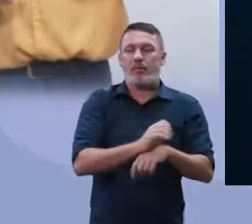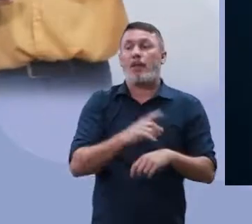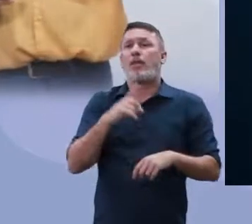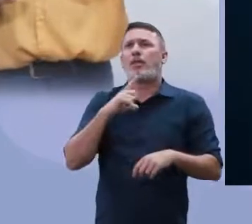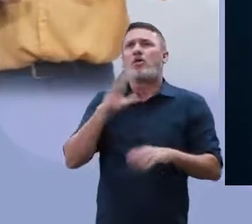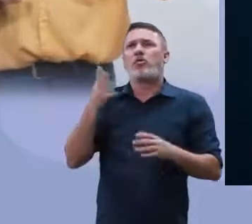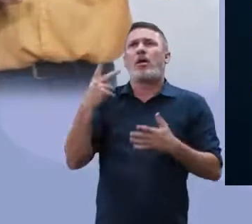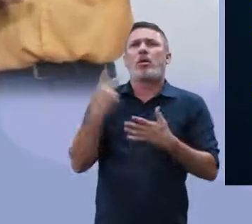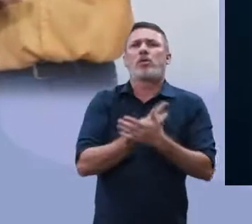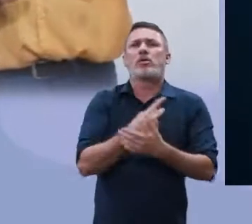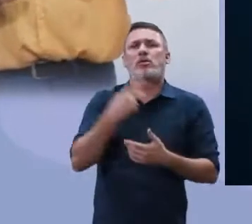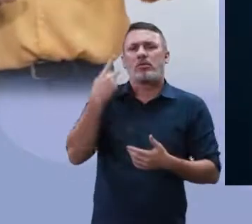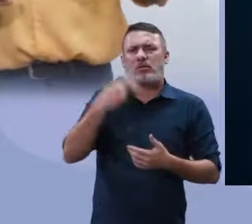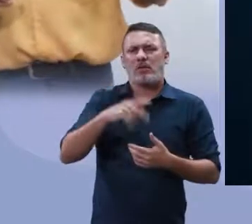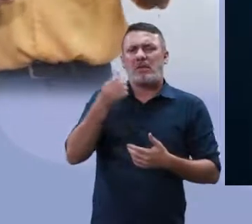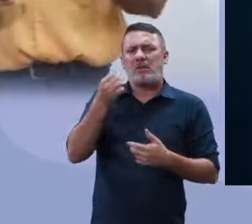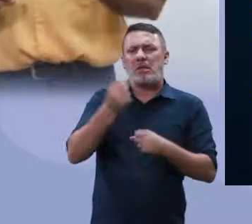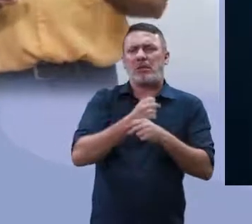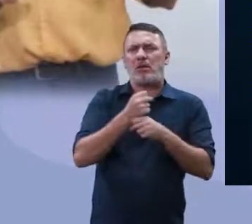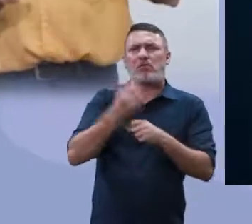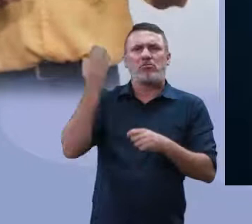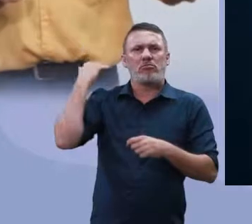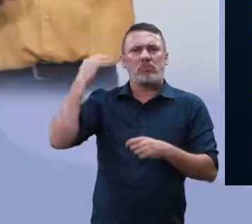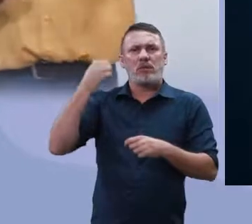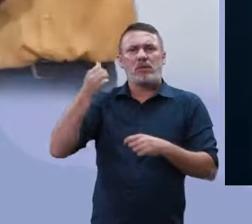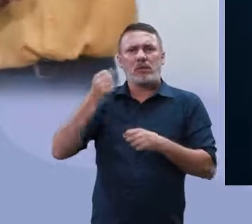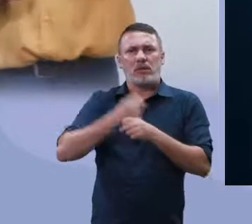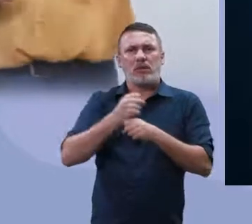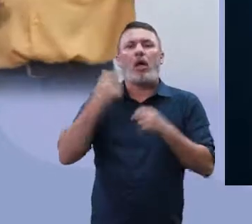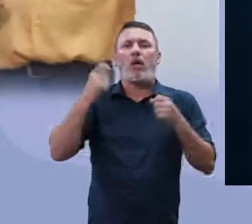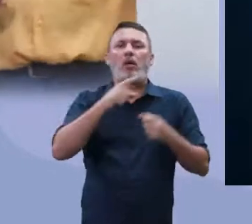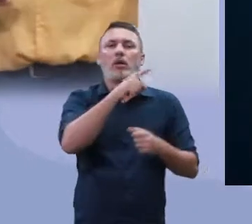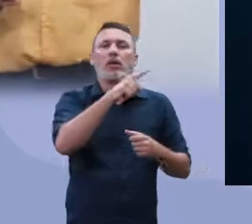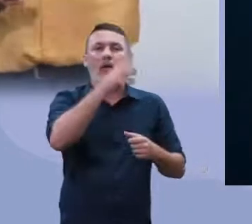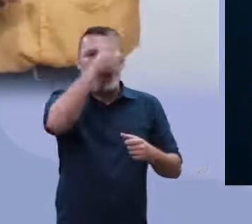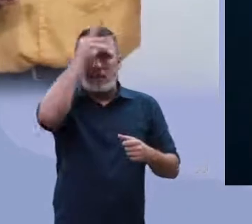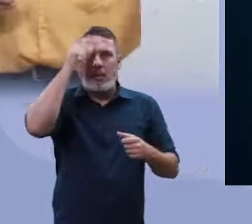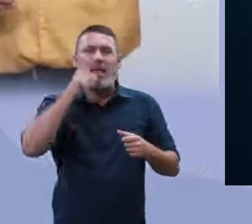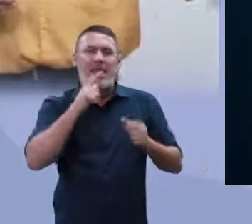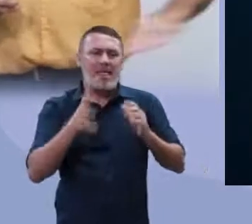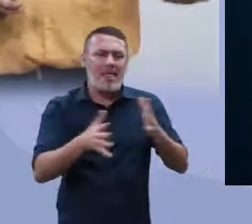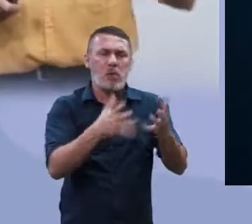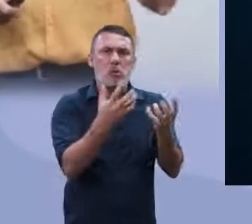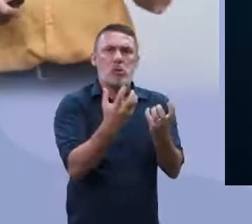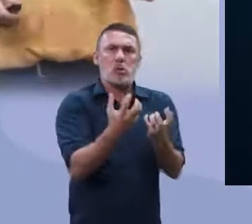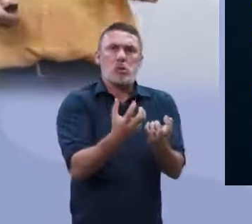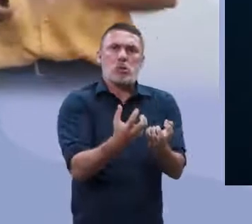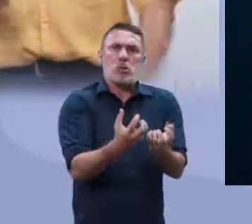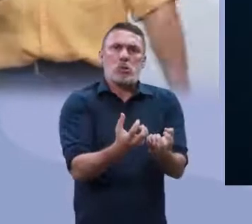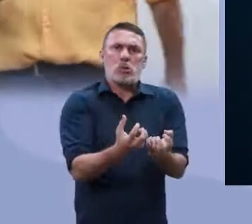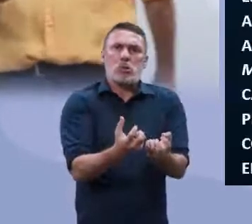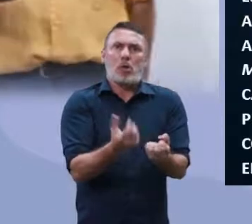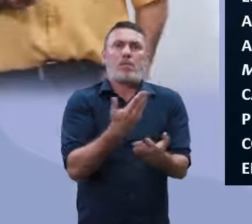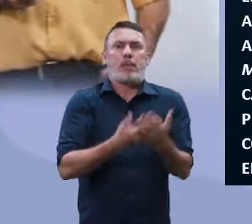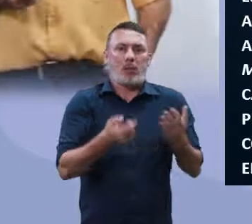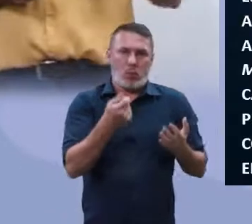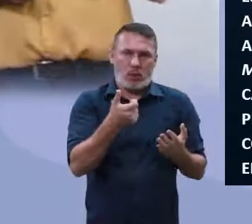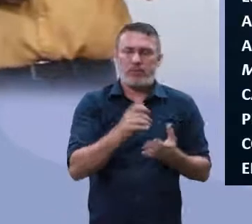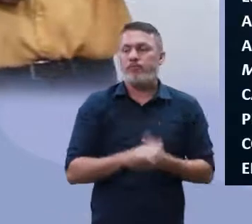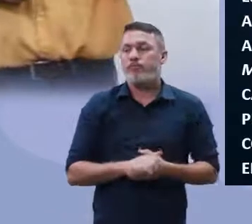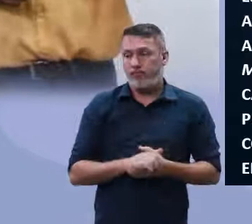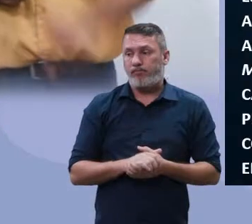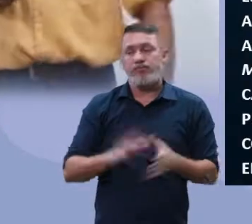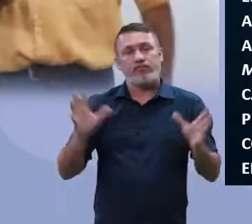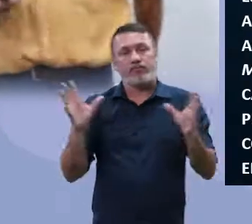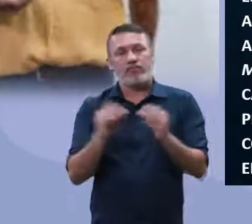fenômeno de Laninha aproximadamente 6 anos atrás, onde rios amazônicos secaram e foram ao fundo.